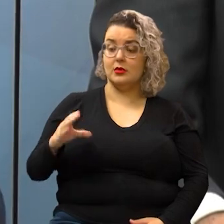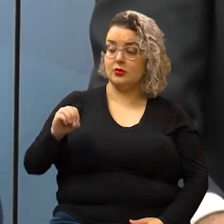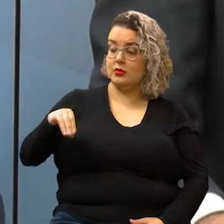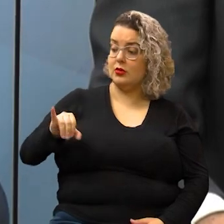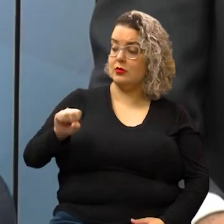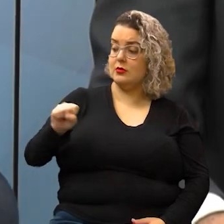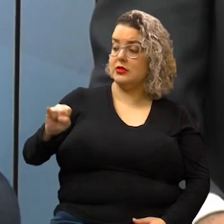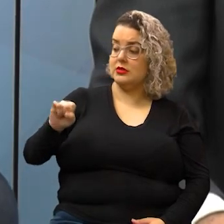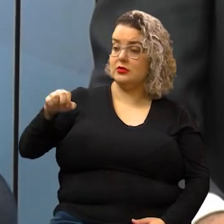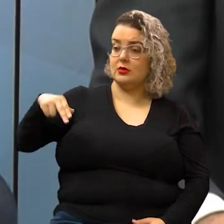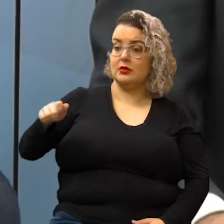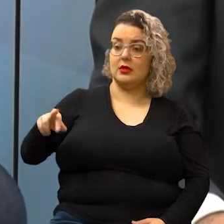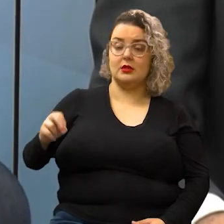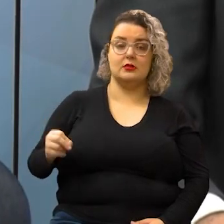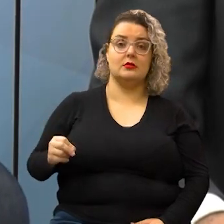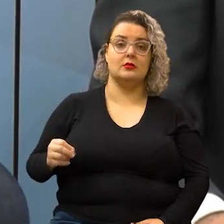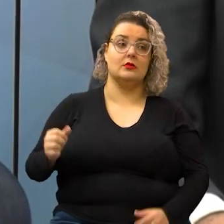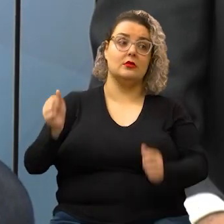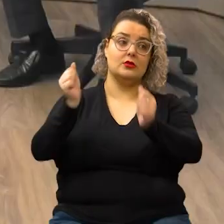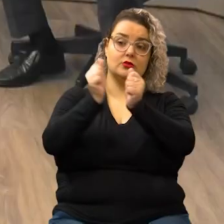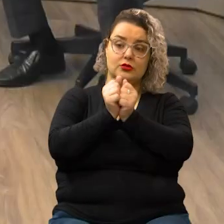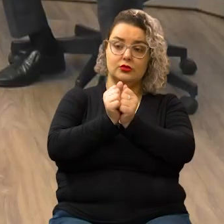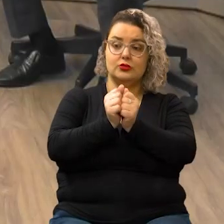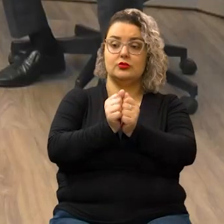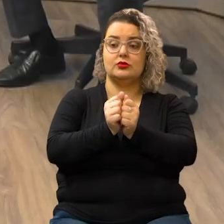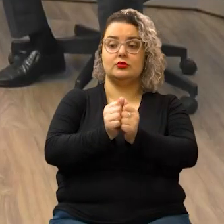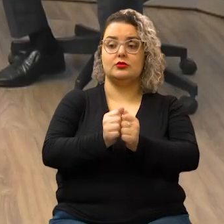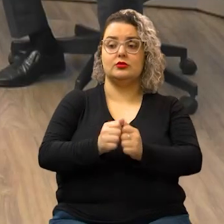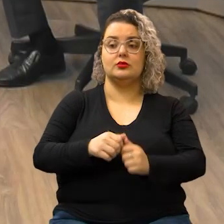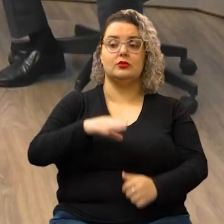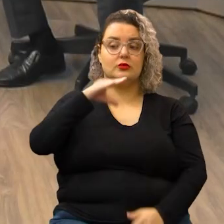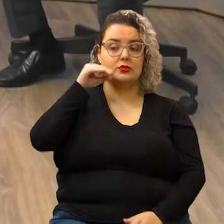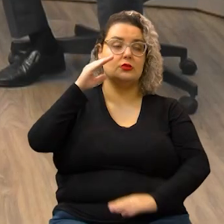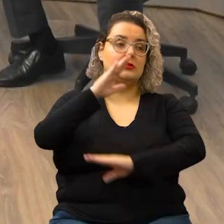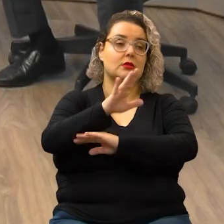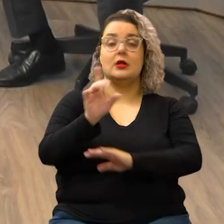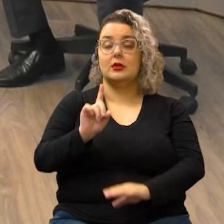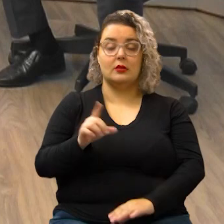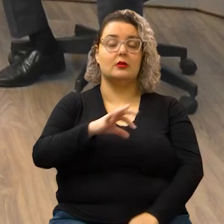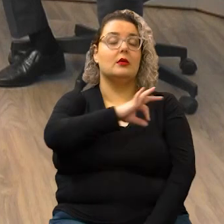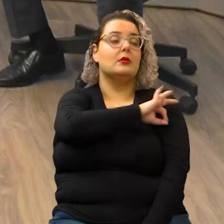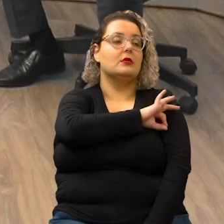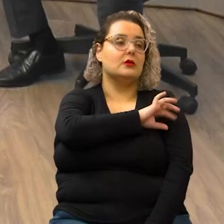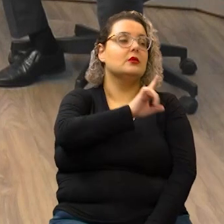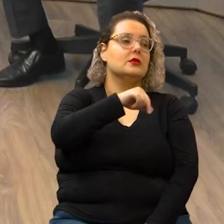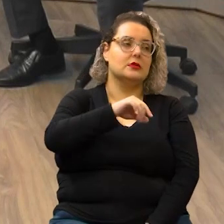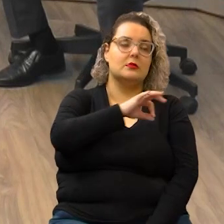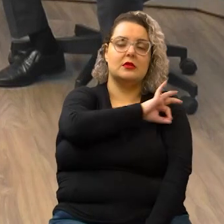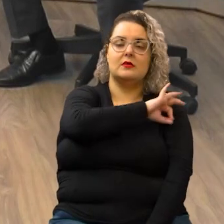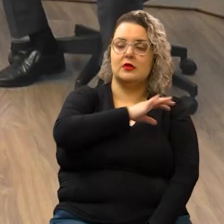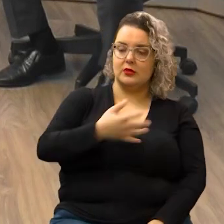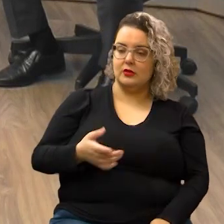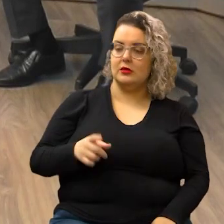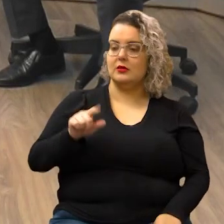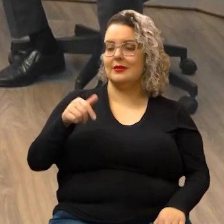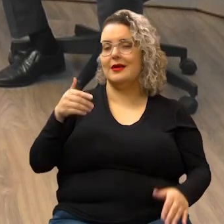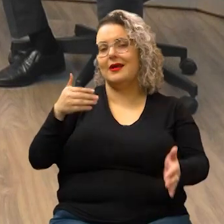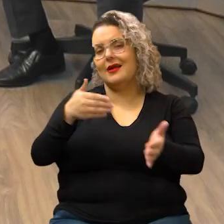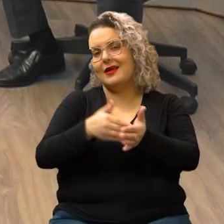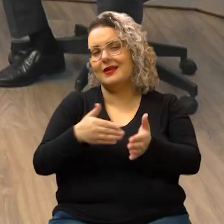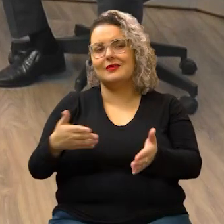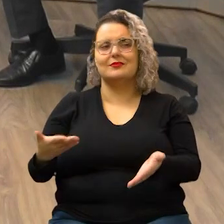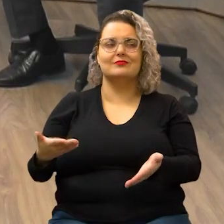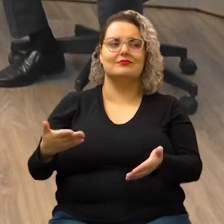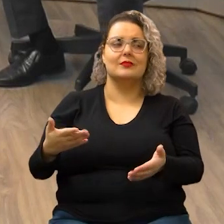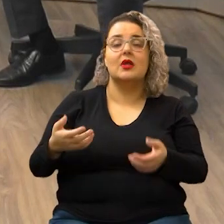nos veículos dos funcionários da Câmara não, da Prefeitura. E isso é limitado, é